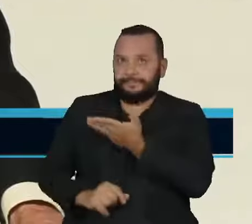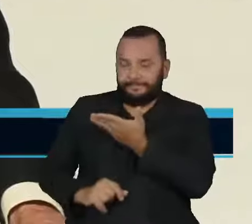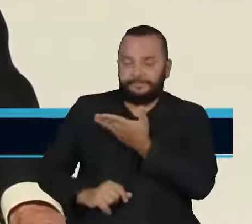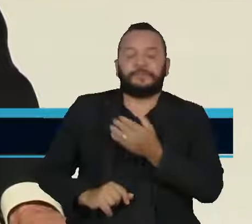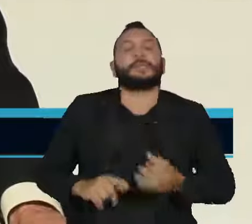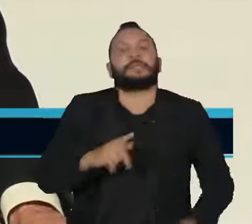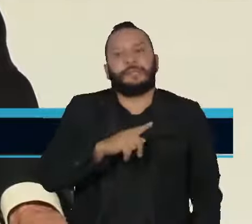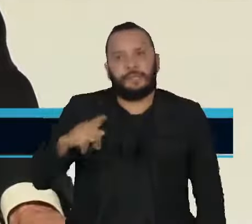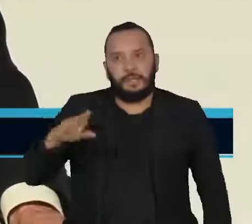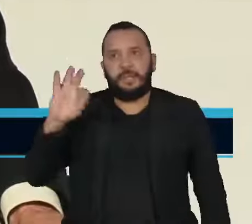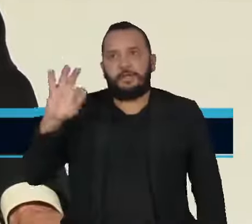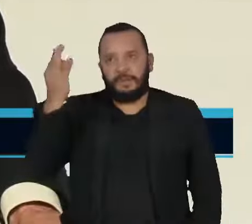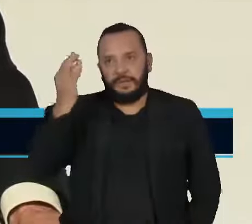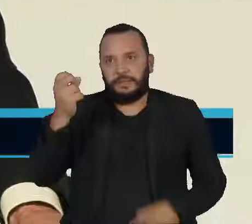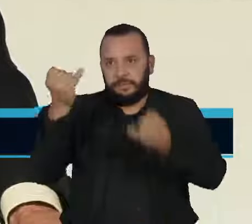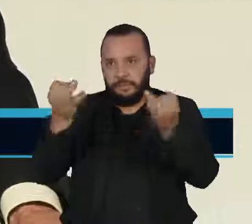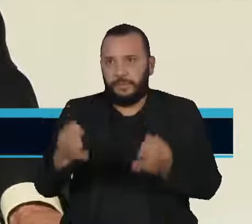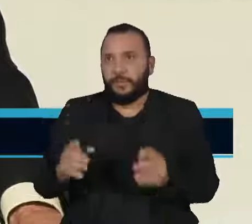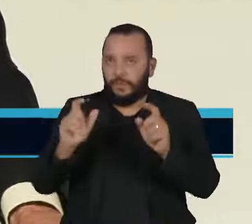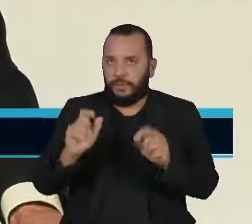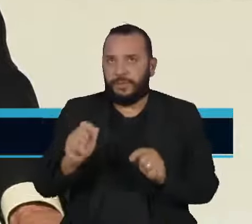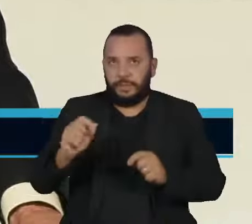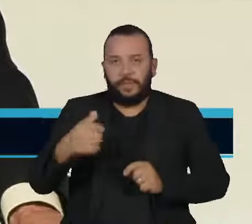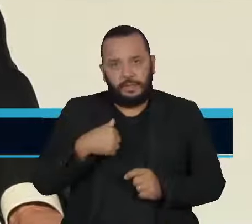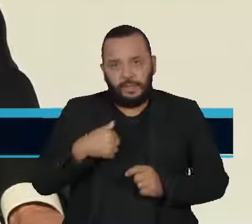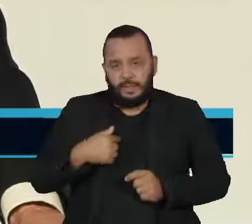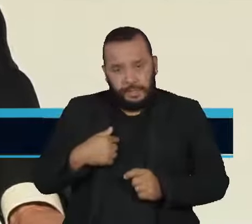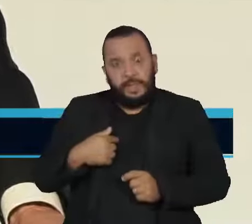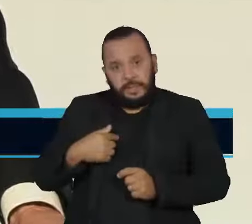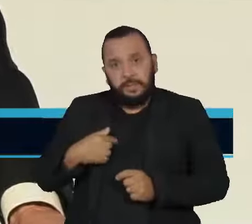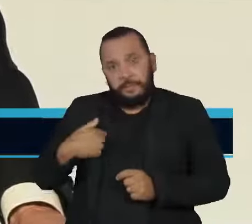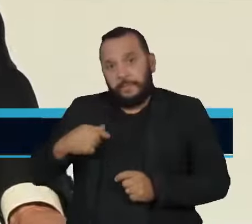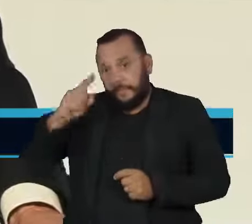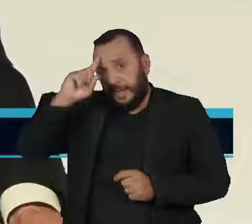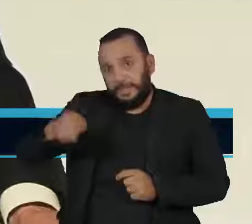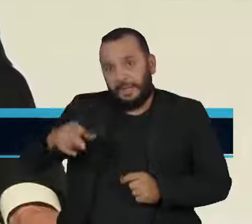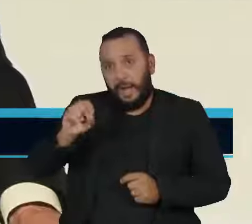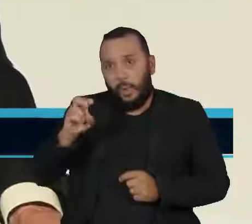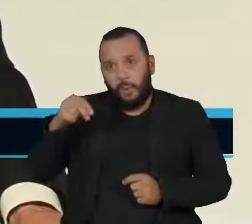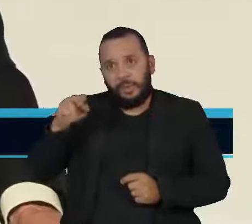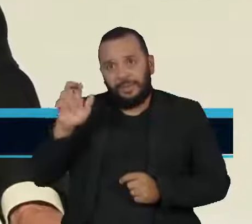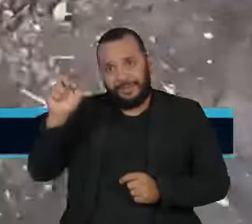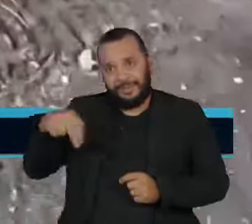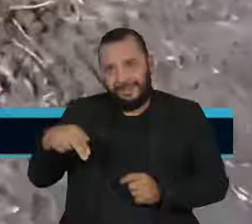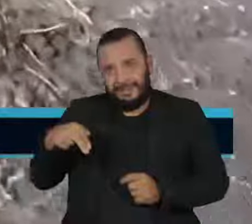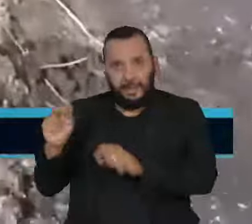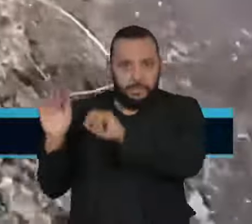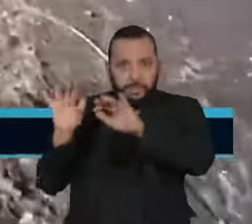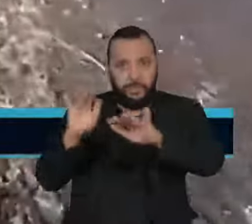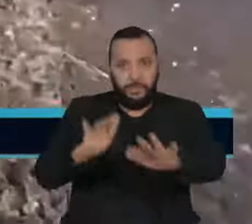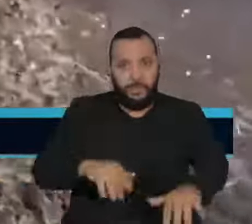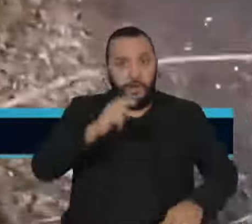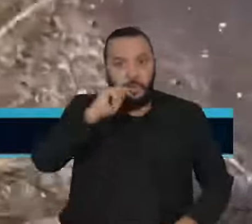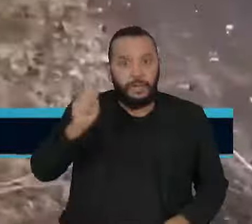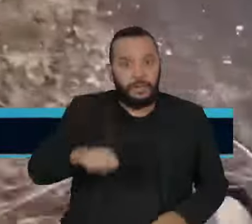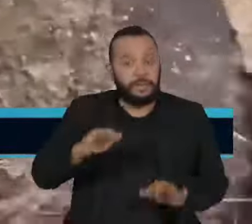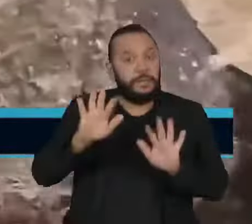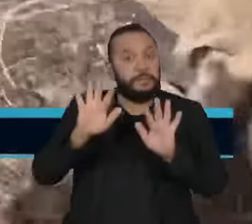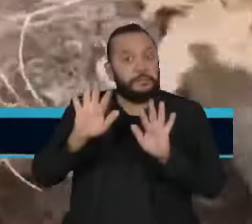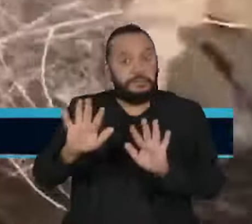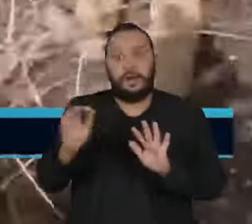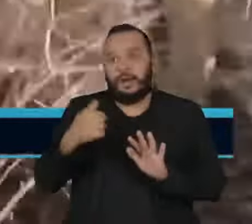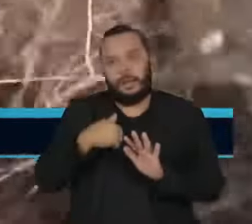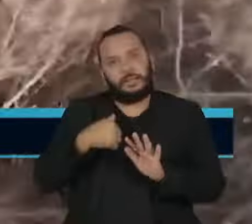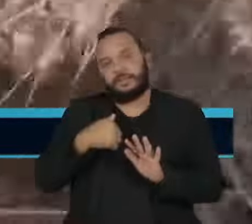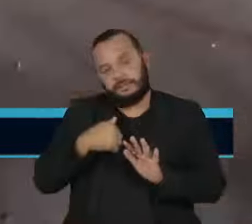presidente da França lembrou que não há consenso para enviar tropas da OTAN de forma oficial para a Ucrânia. Mas em termos de dinâmica, nada